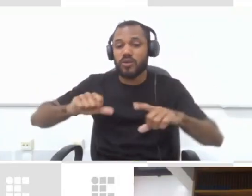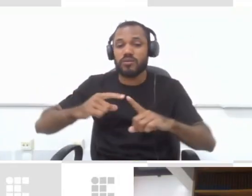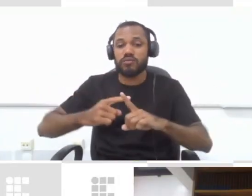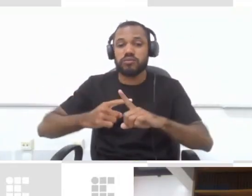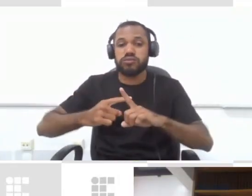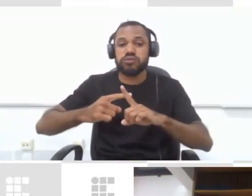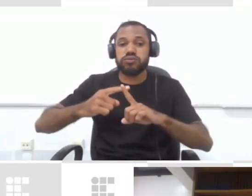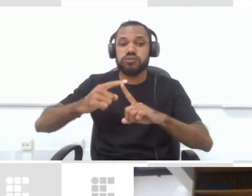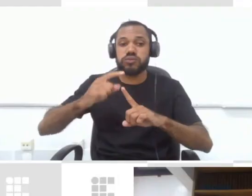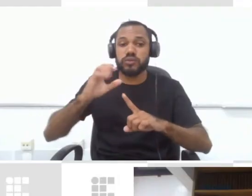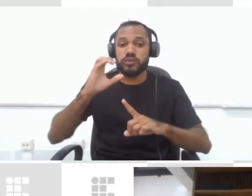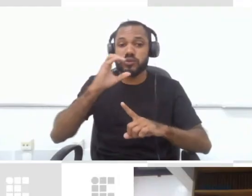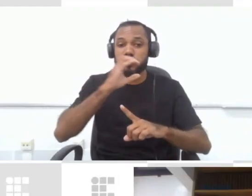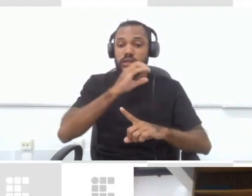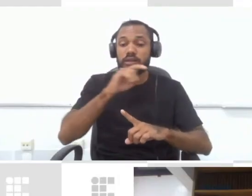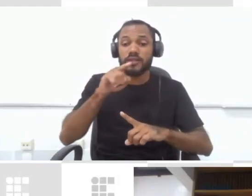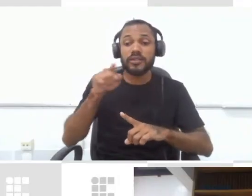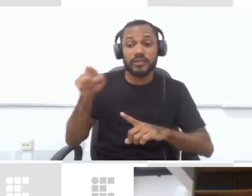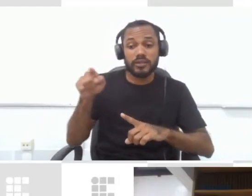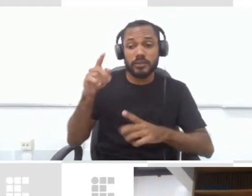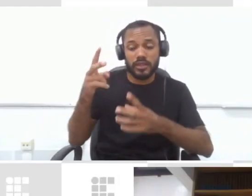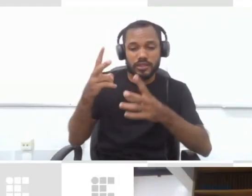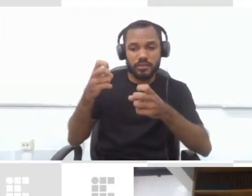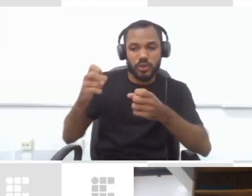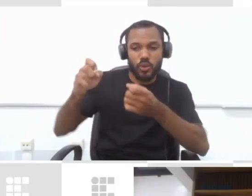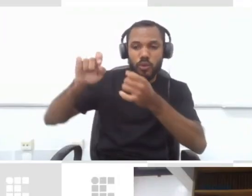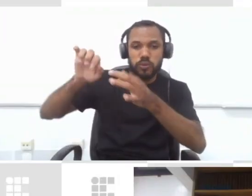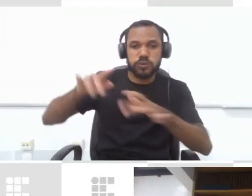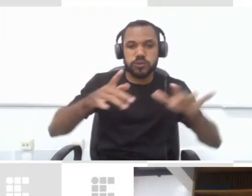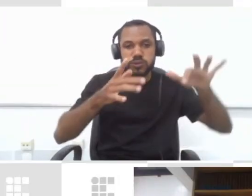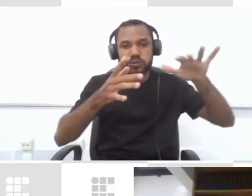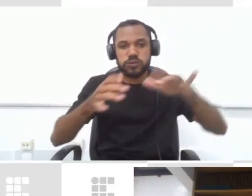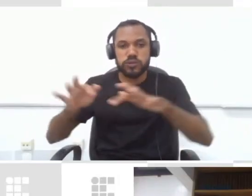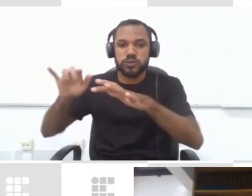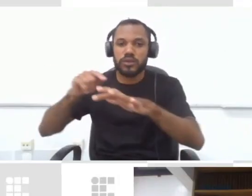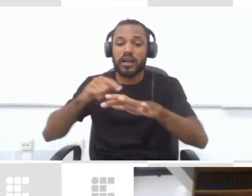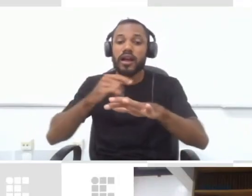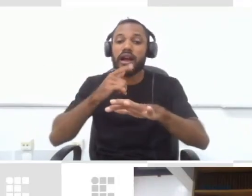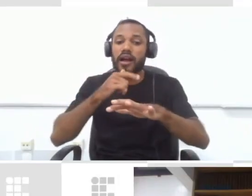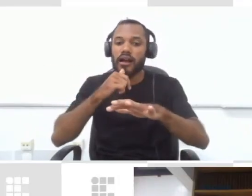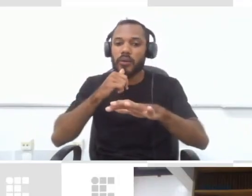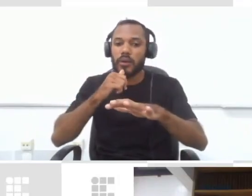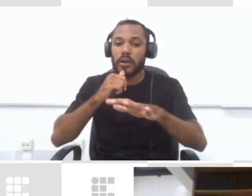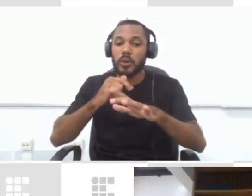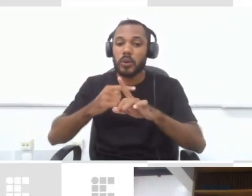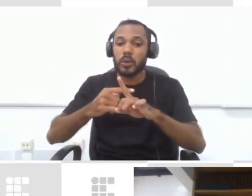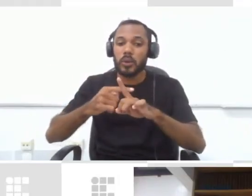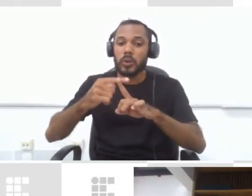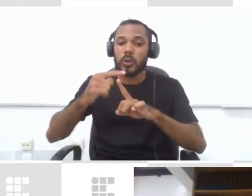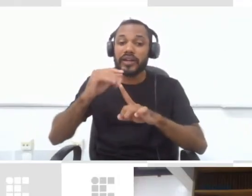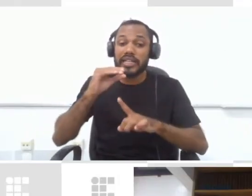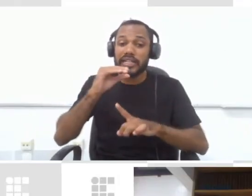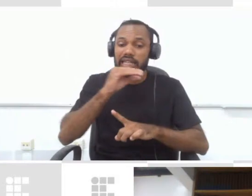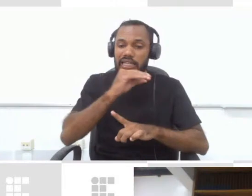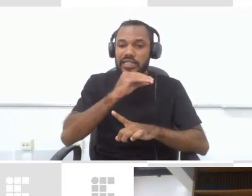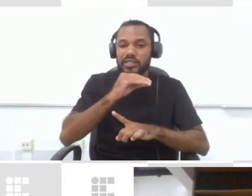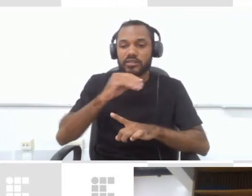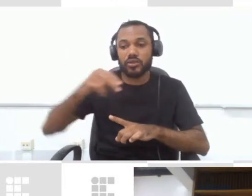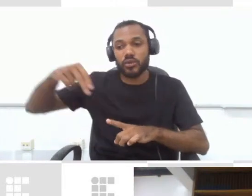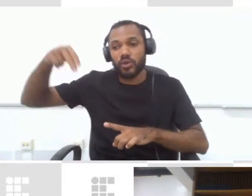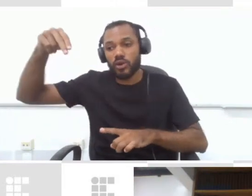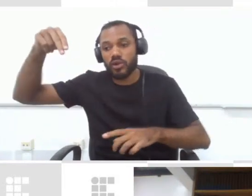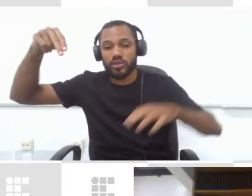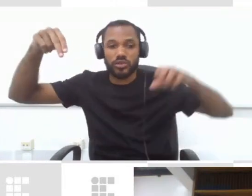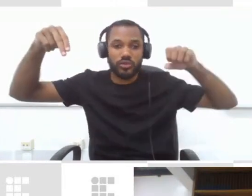mais quente no Atlântico Norte e, mais recentemente, no Atlântico Sul também. Portanto, imagino que isso faça parte de uma experiência sua